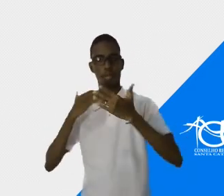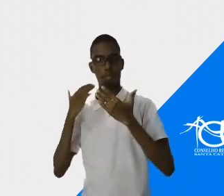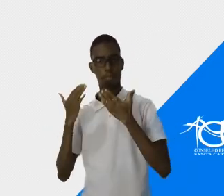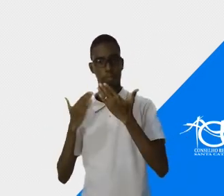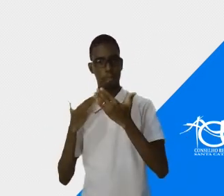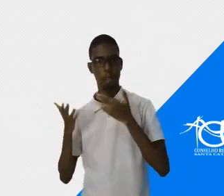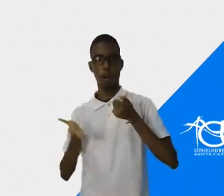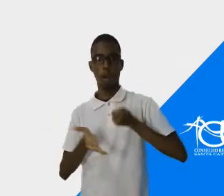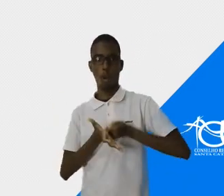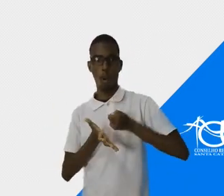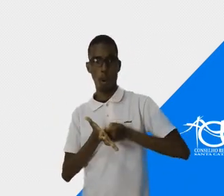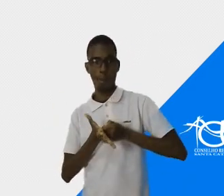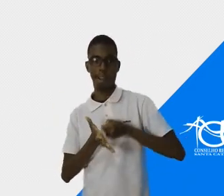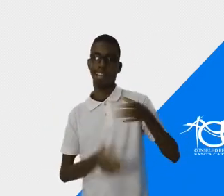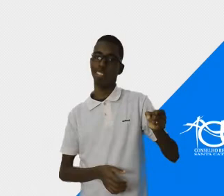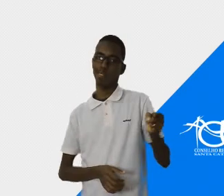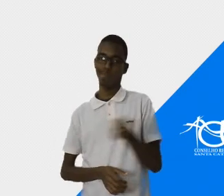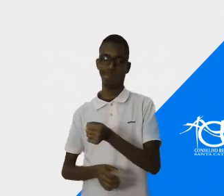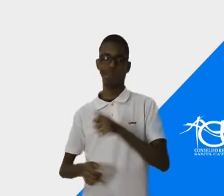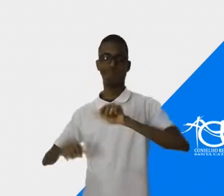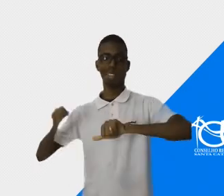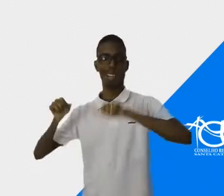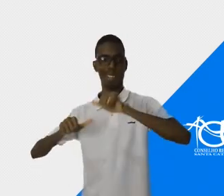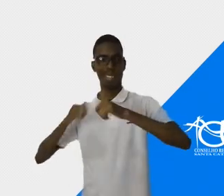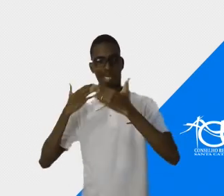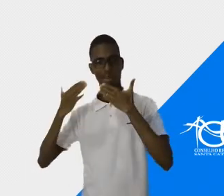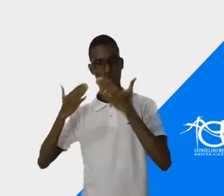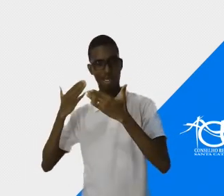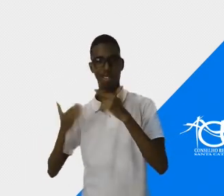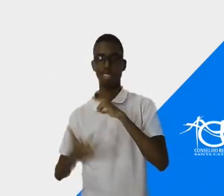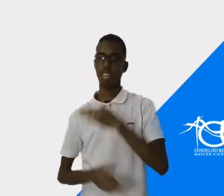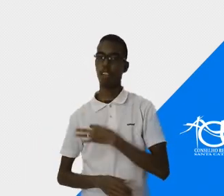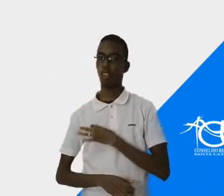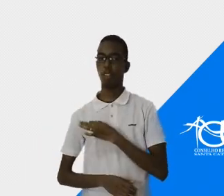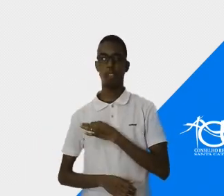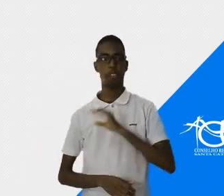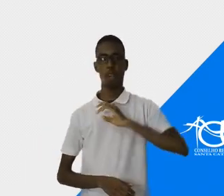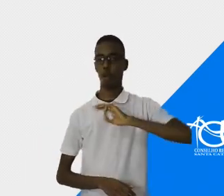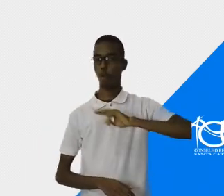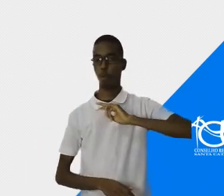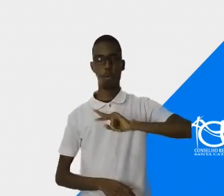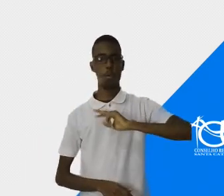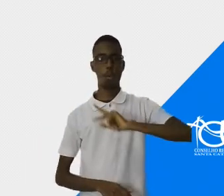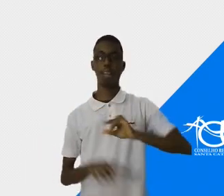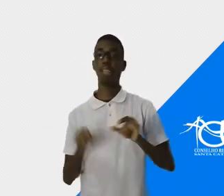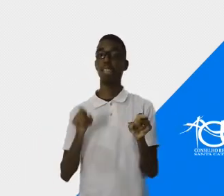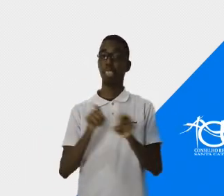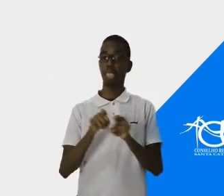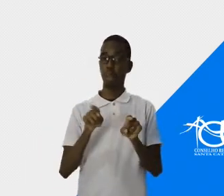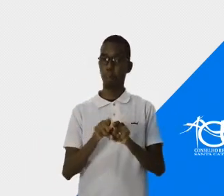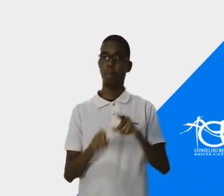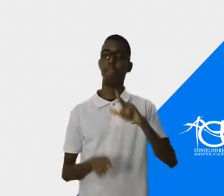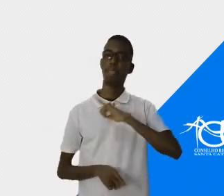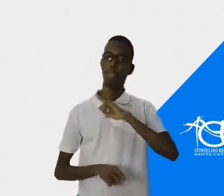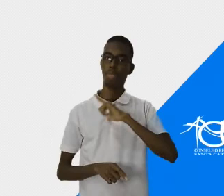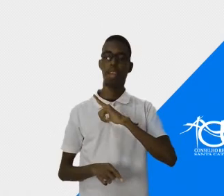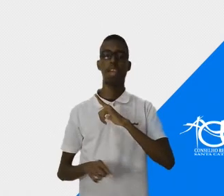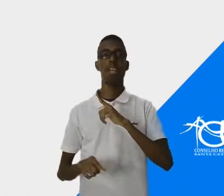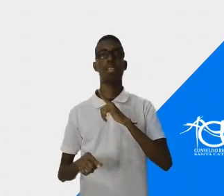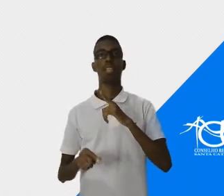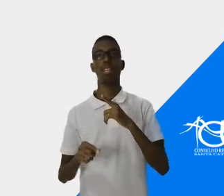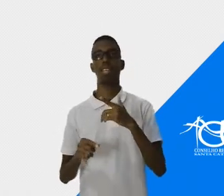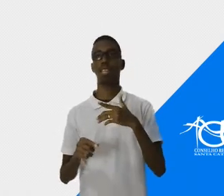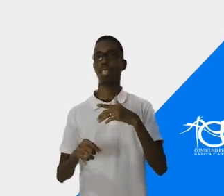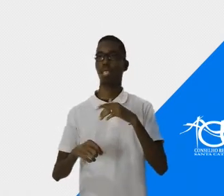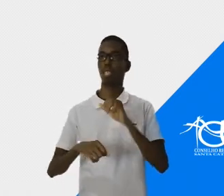obrigado a fazê-lo, não é uma questão de voluntariedade, e há avaliações psicológicas com caráter voluntário. Essa diferença, inclusive,